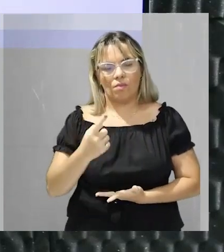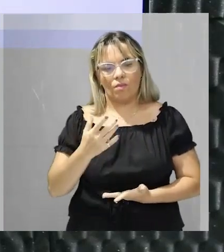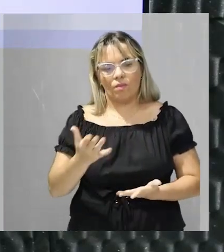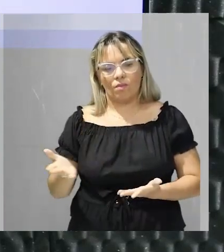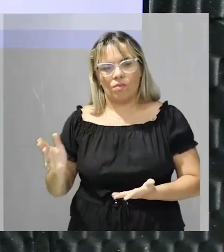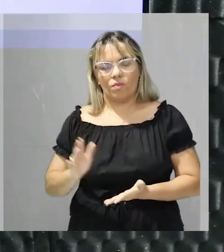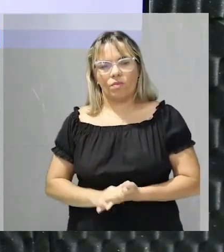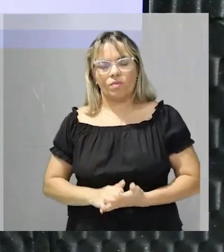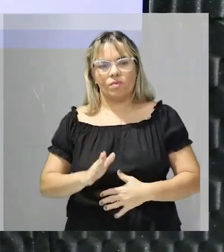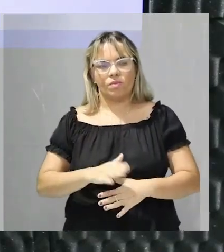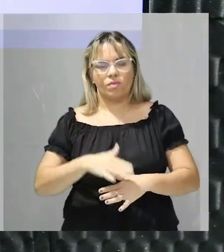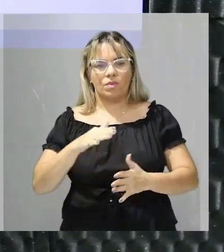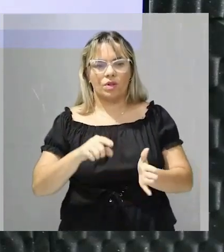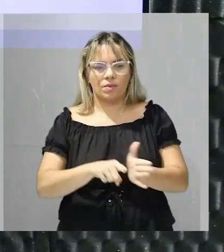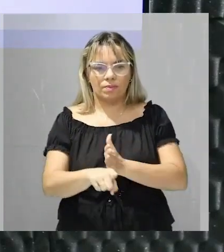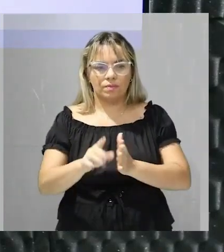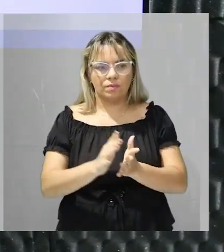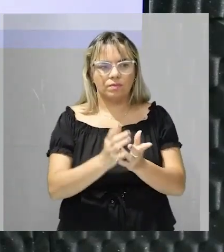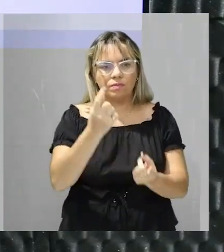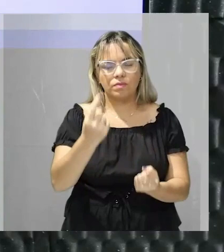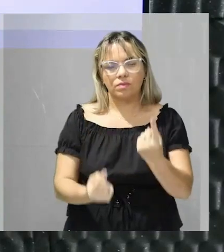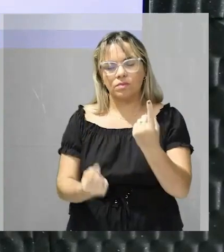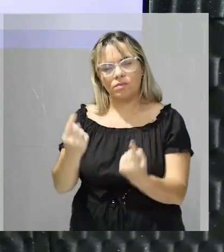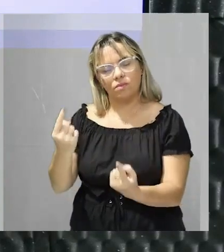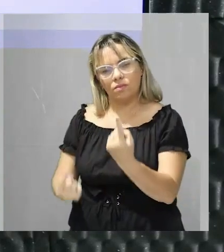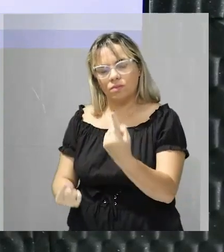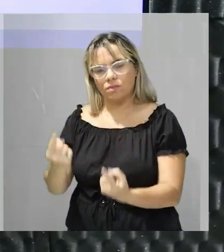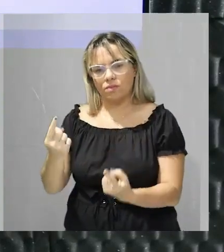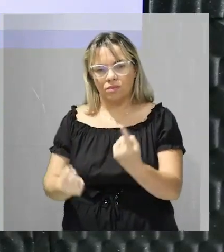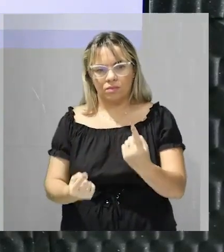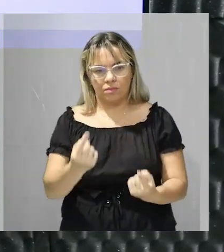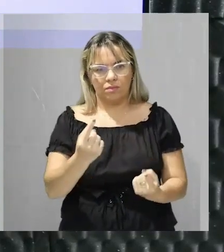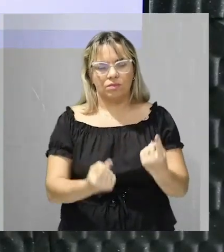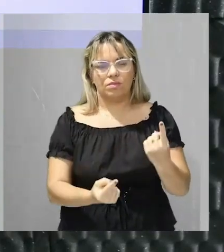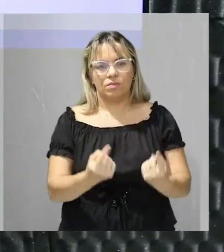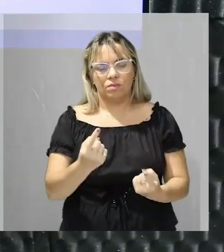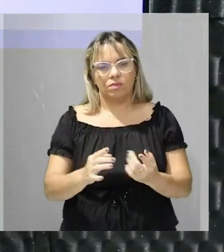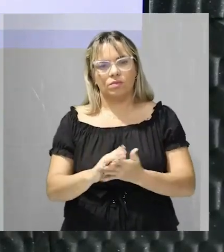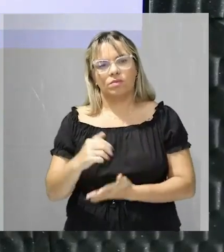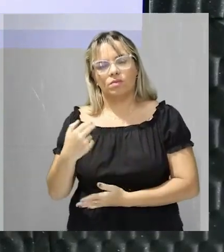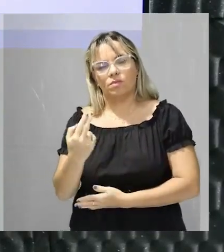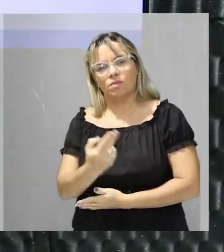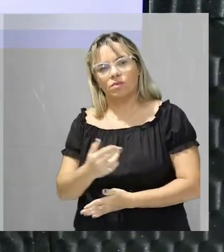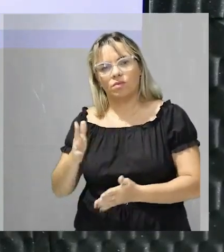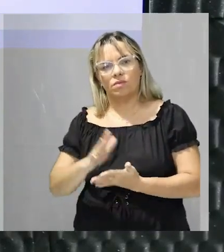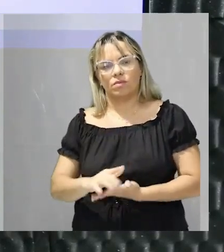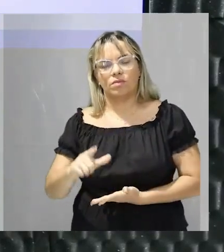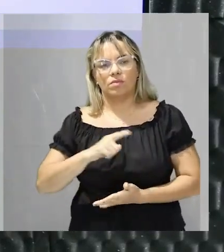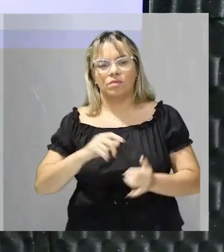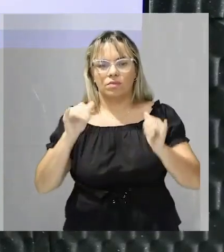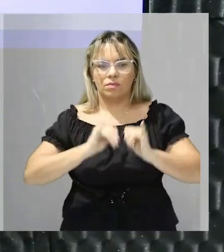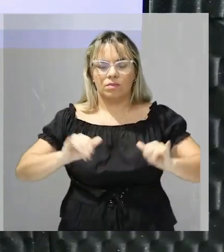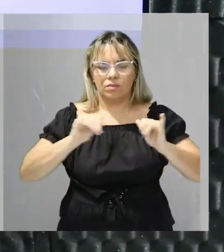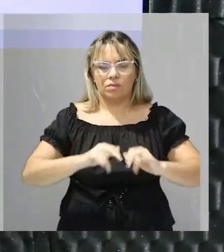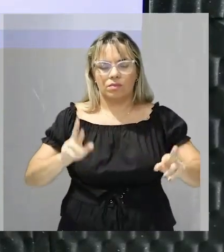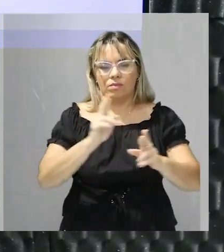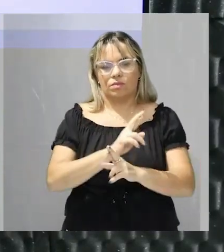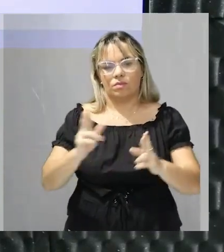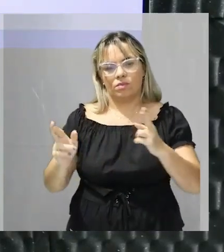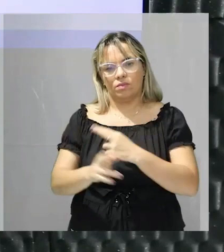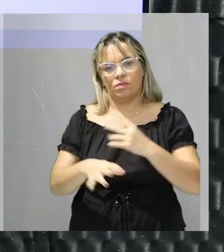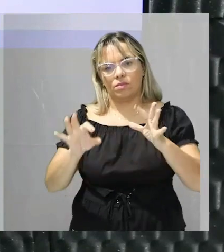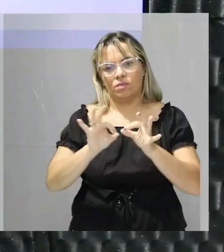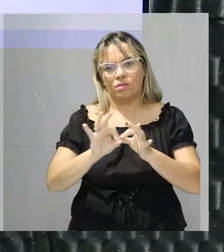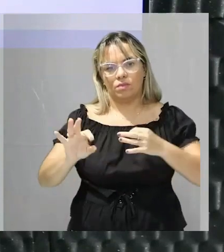mais uma questão de estatística mais uma questão aonde nós temos informações relacionadas à medida de